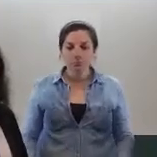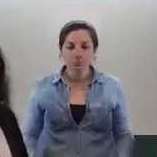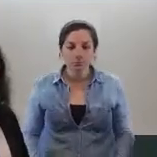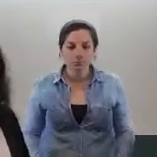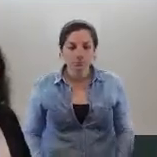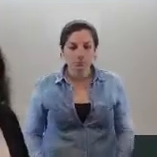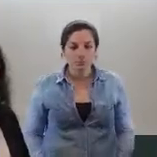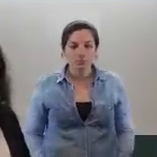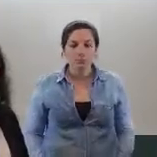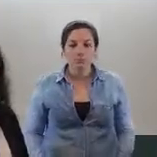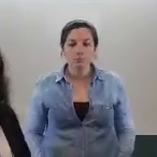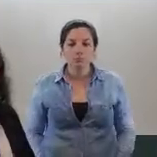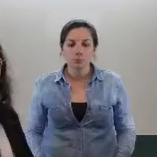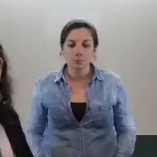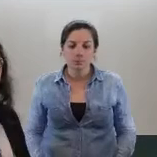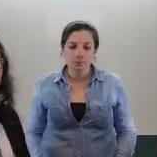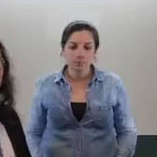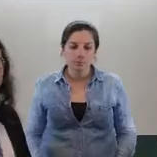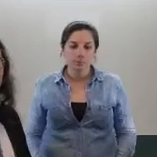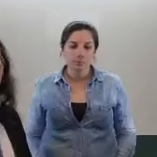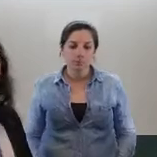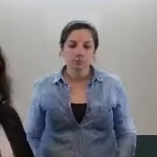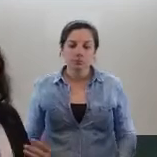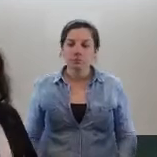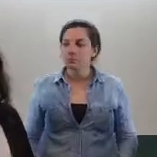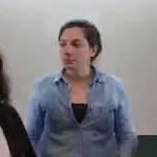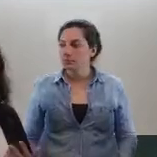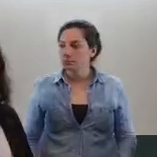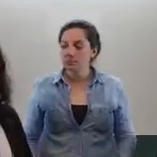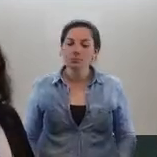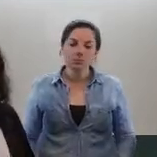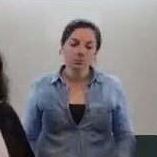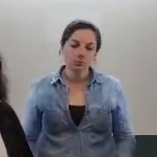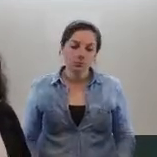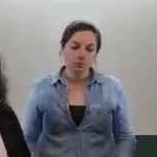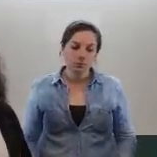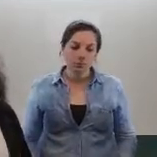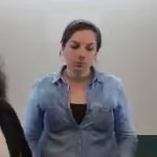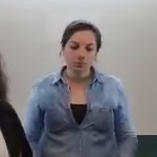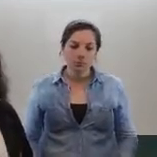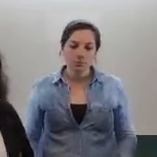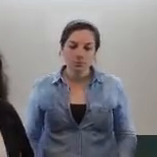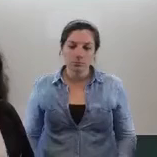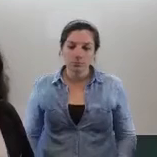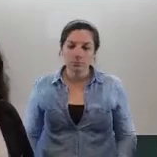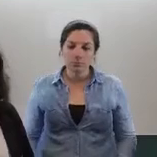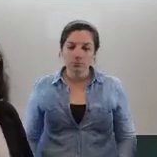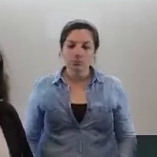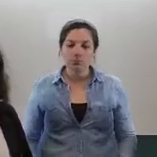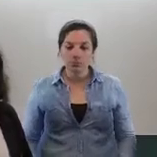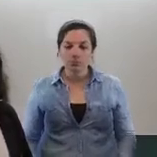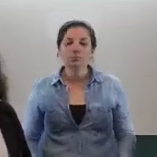geral, são essas aqui. Os elementos textuais, então, que são obrigatoriamente ter no trabalho acadêmico, é a introdução